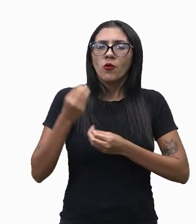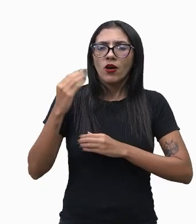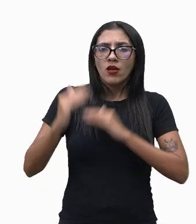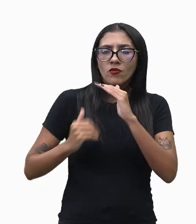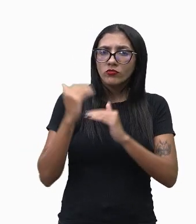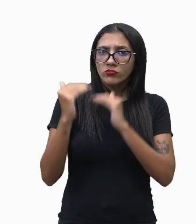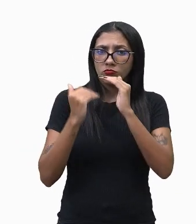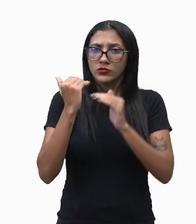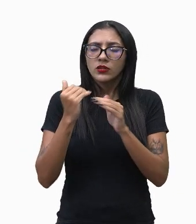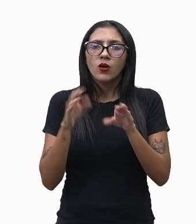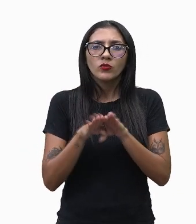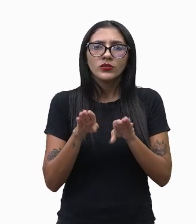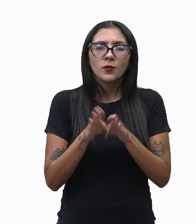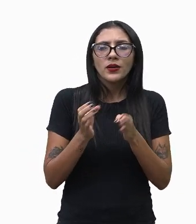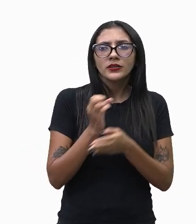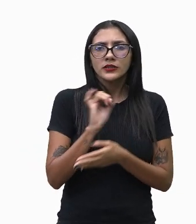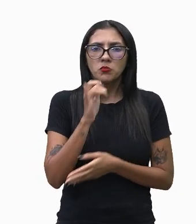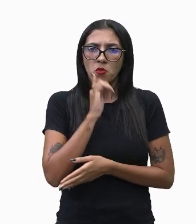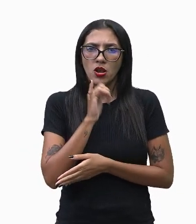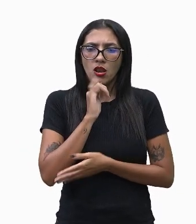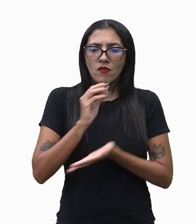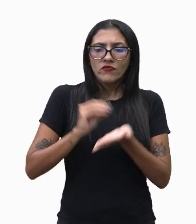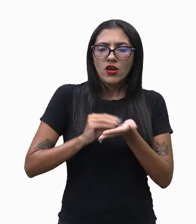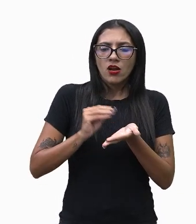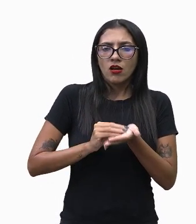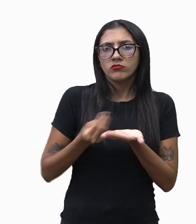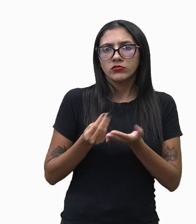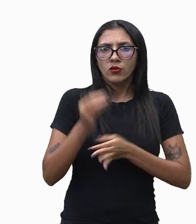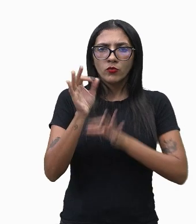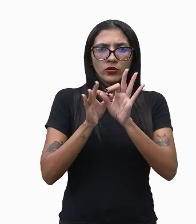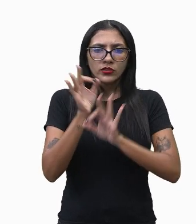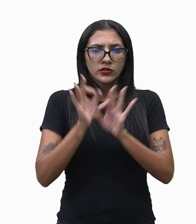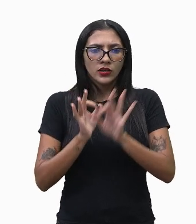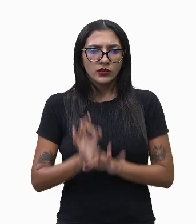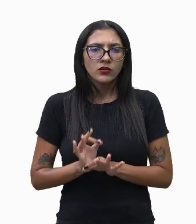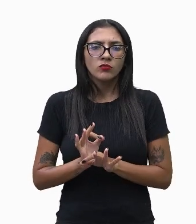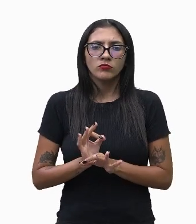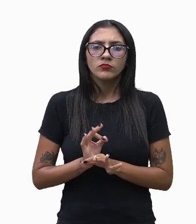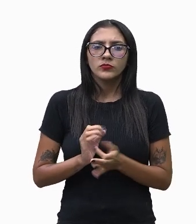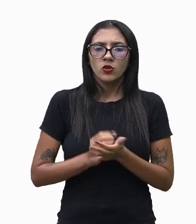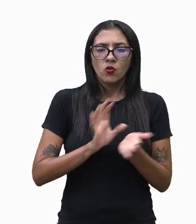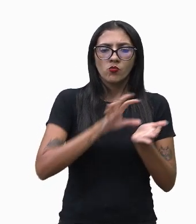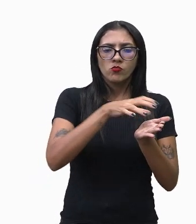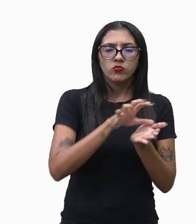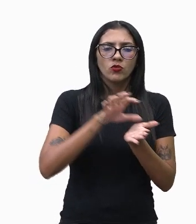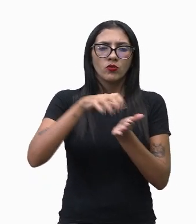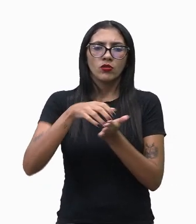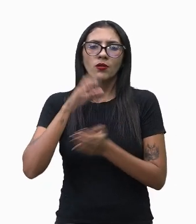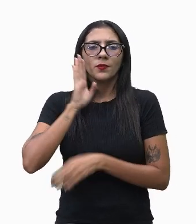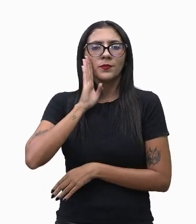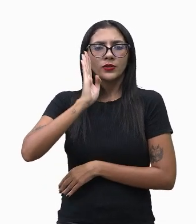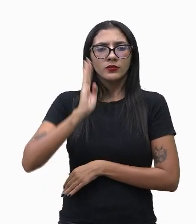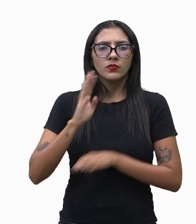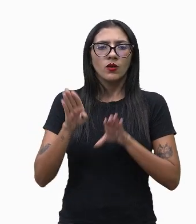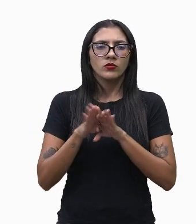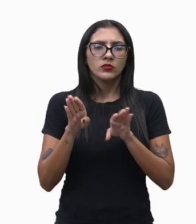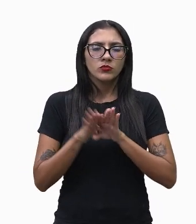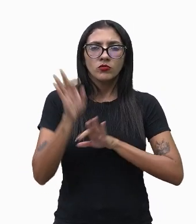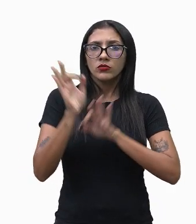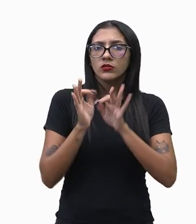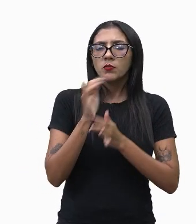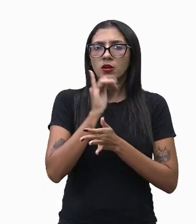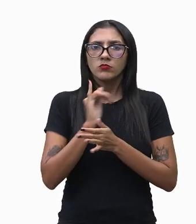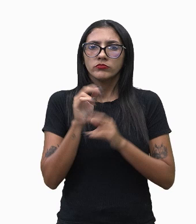na implementação das decisões adotadas pelas principais cúpulas sobre o assunto e do tratamento de